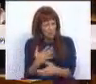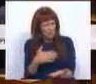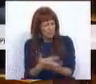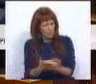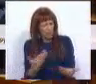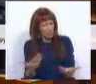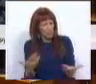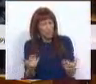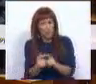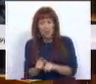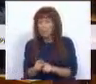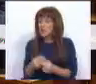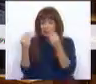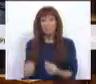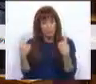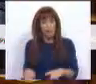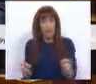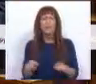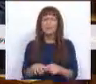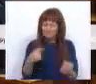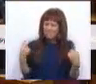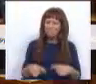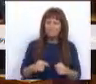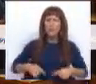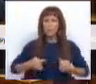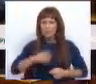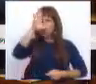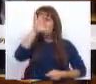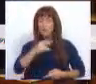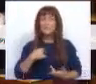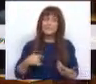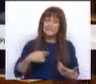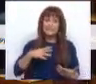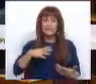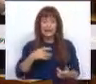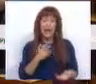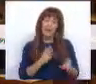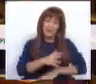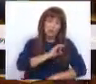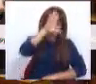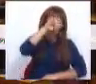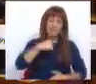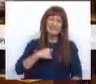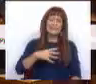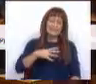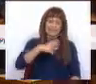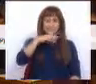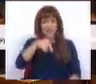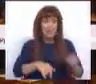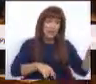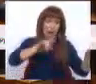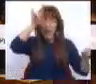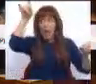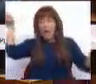injustiças e que eu tenho vindo a constatar que o próprio Governo, através do Sr. Ministro, vai tendo a ocasião de dizer aqui e acolá